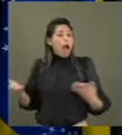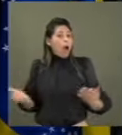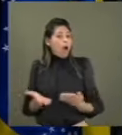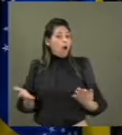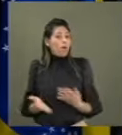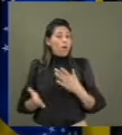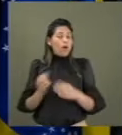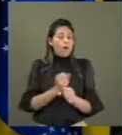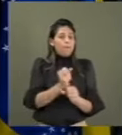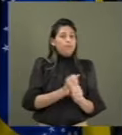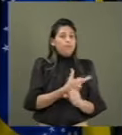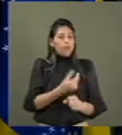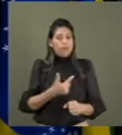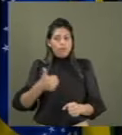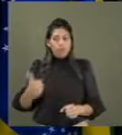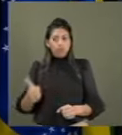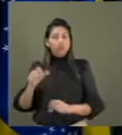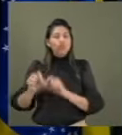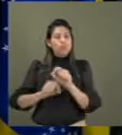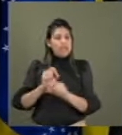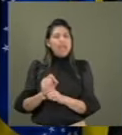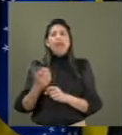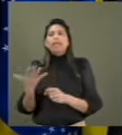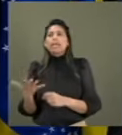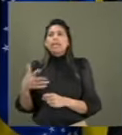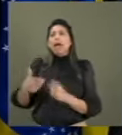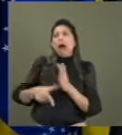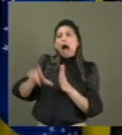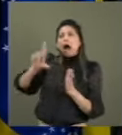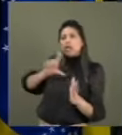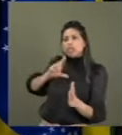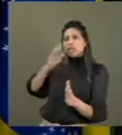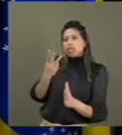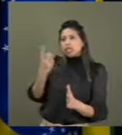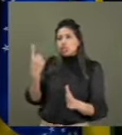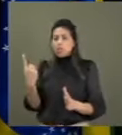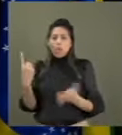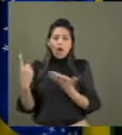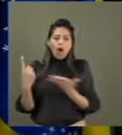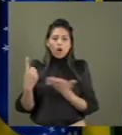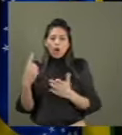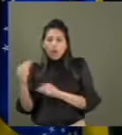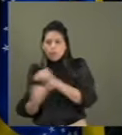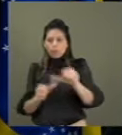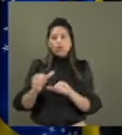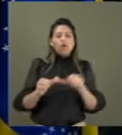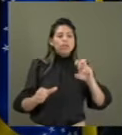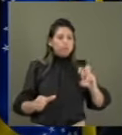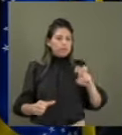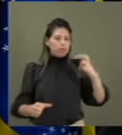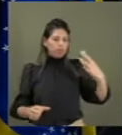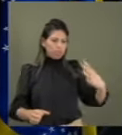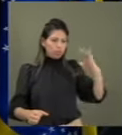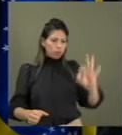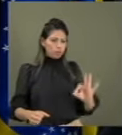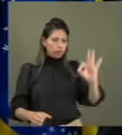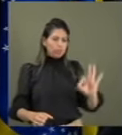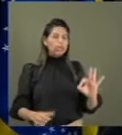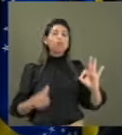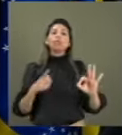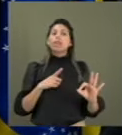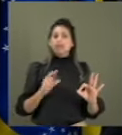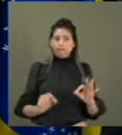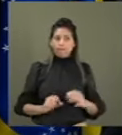era 31%, já passou para 52%. Pesquisadores da Universidade de Illinois, nos Estados